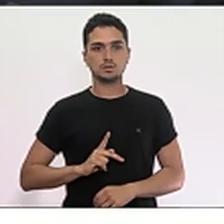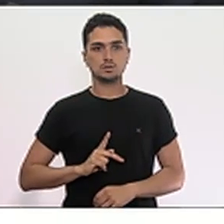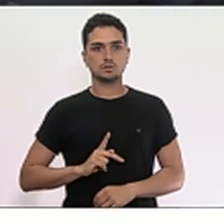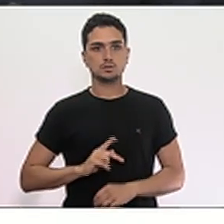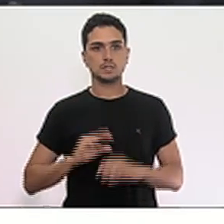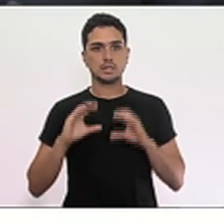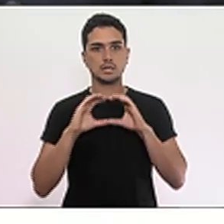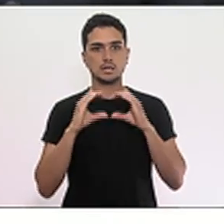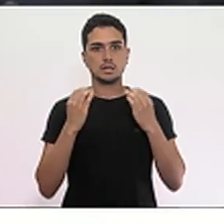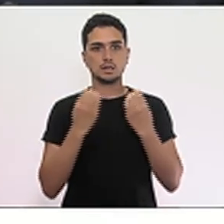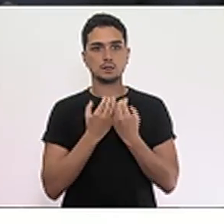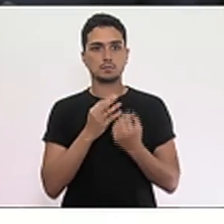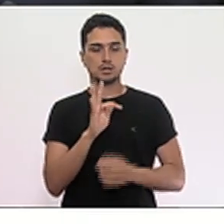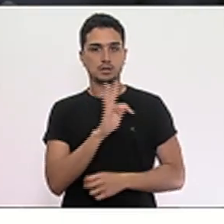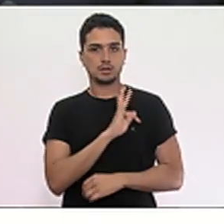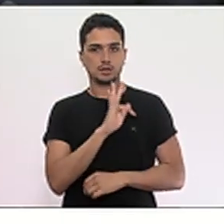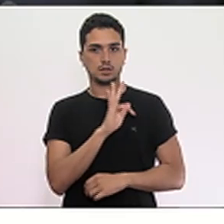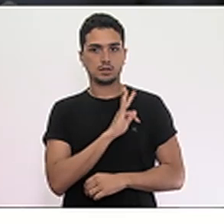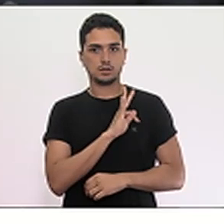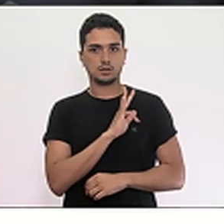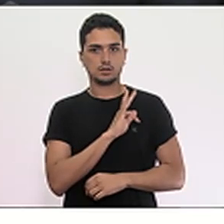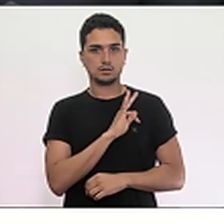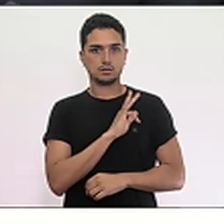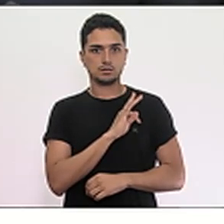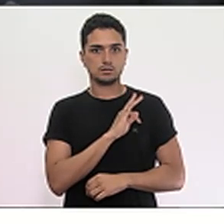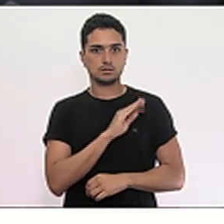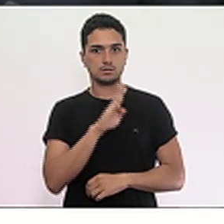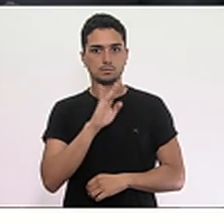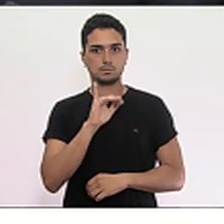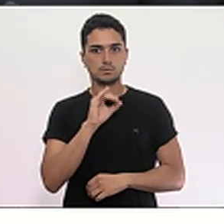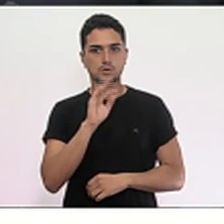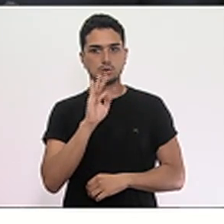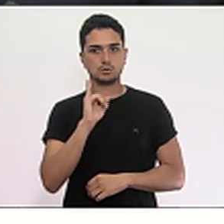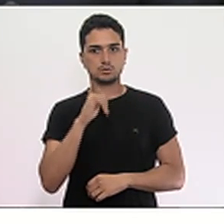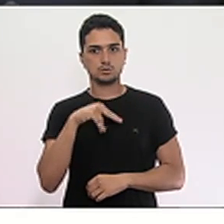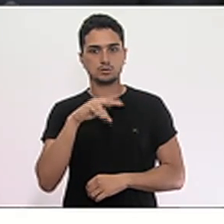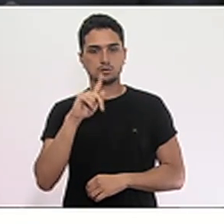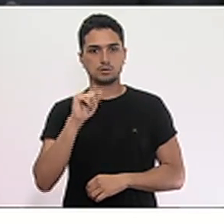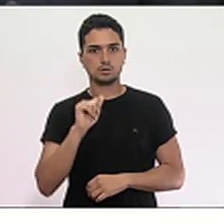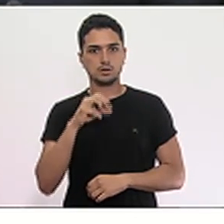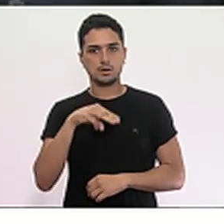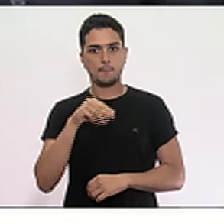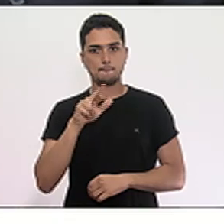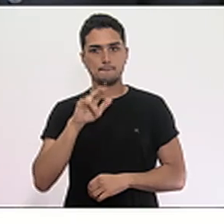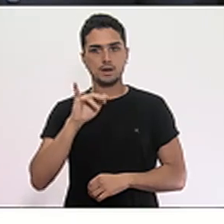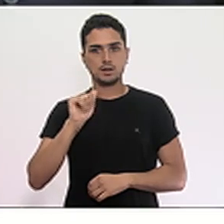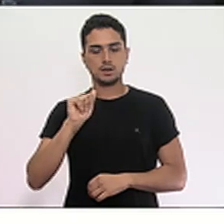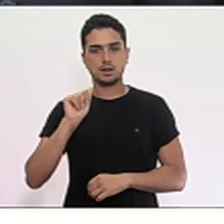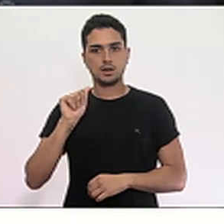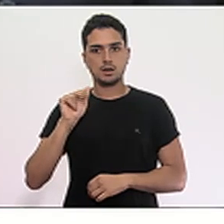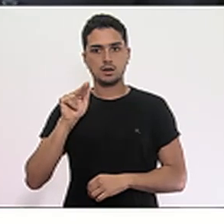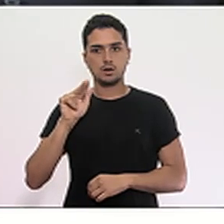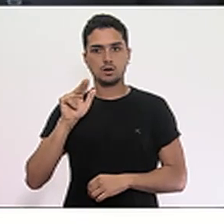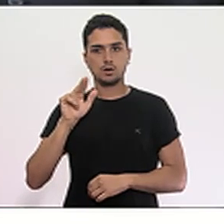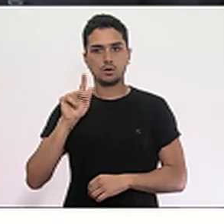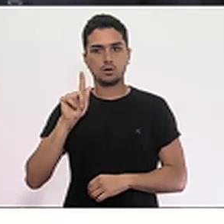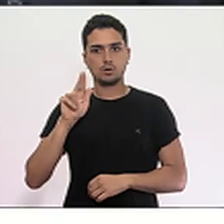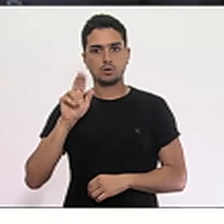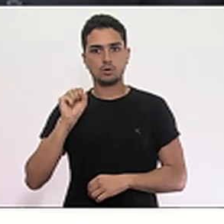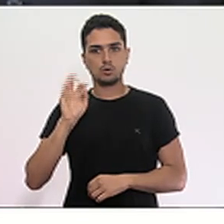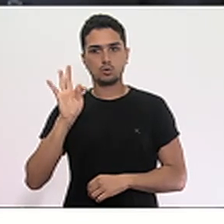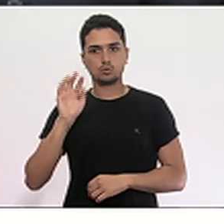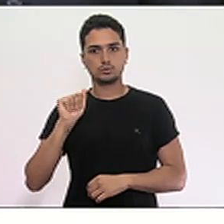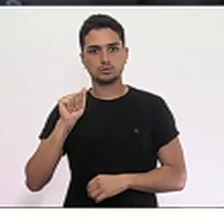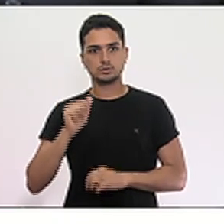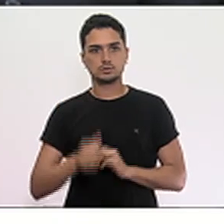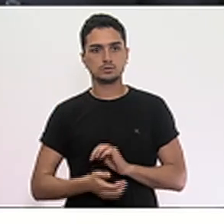Ambiental, GT Chorume e Ribiotinga, Maria Augusta Ferreira Miguel. Registrar também a presença